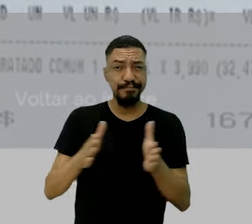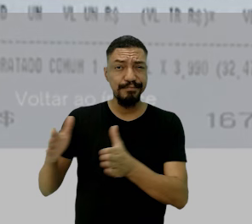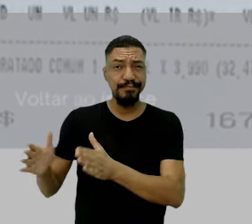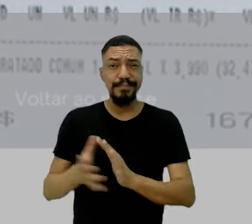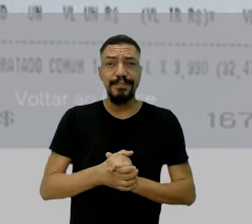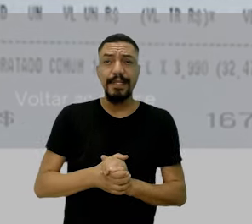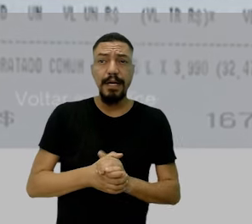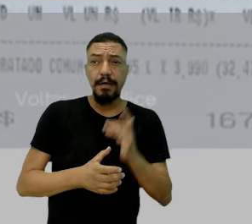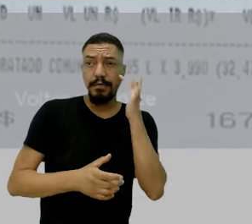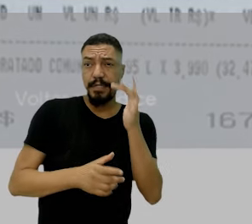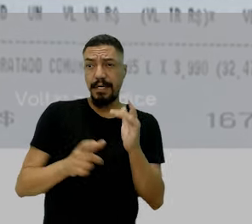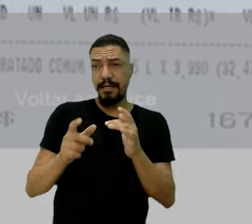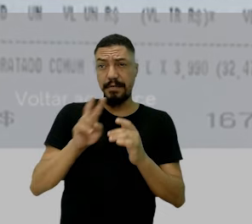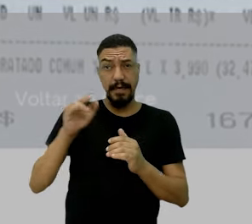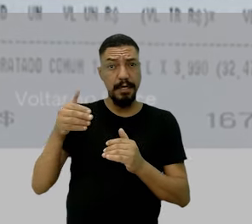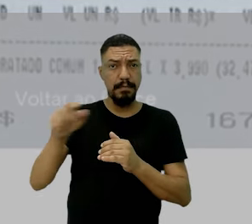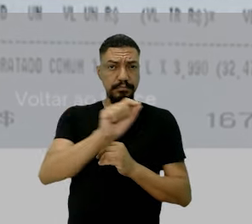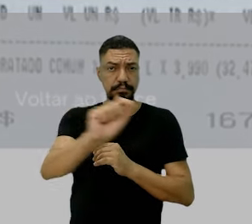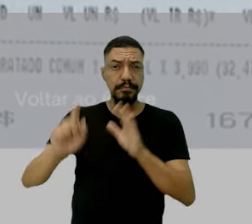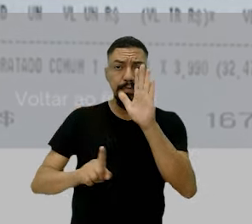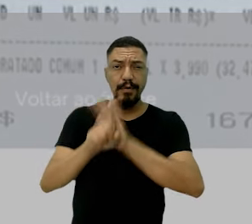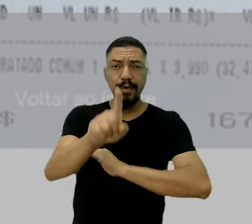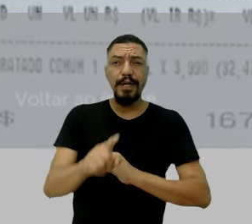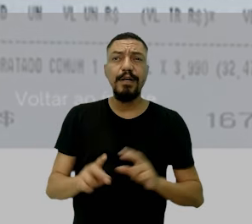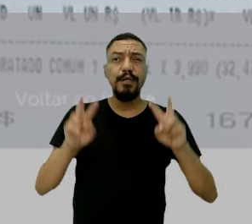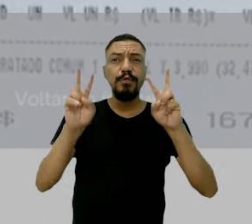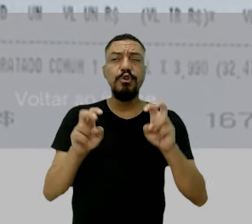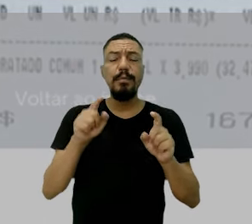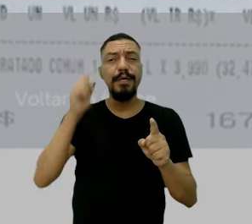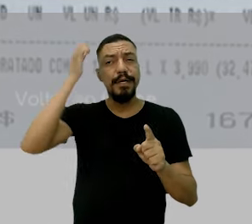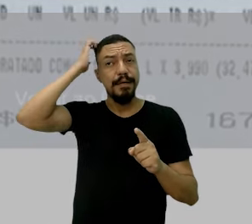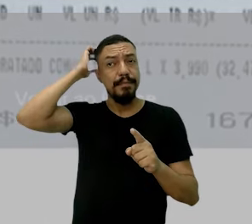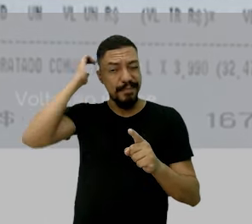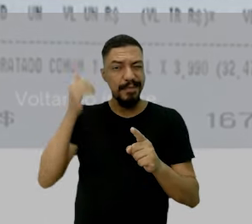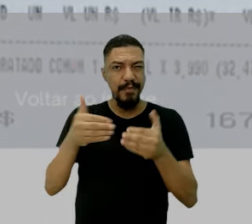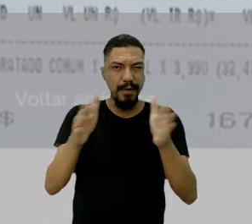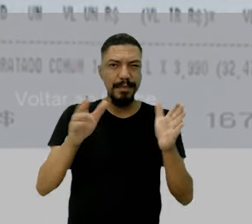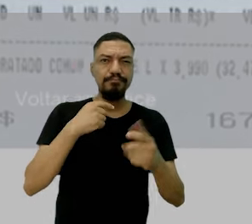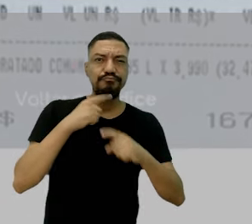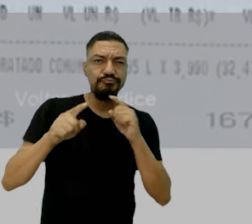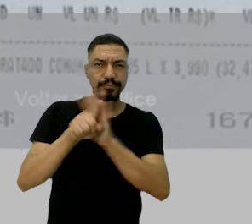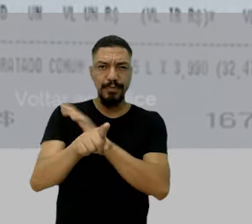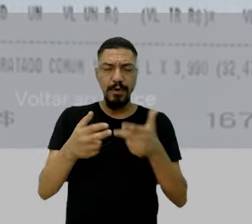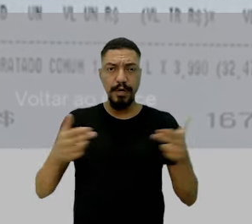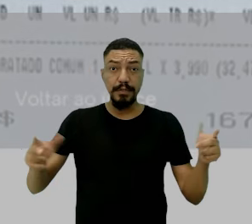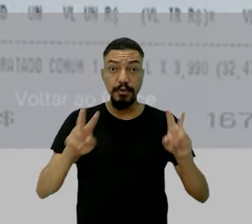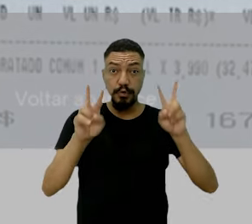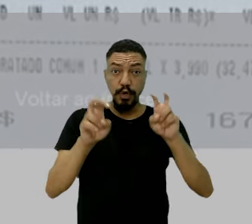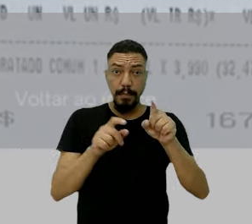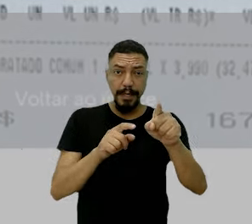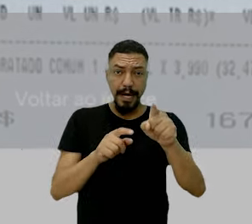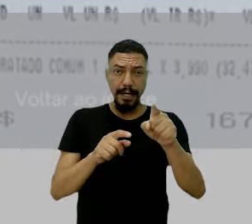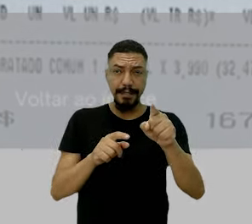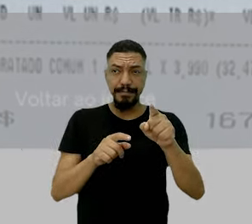Então, não sei se essa pergunta vai vir, mas com relação... Já vou abrir para as perguntas.